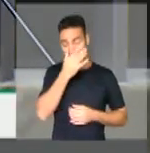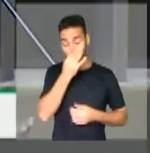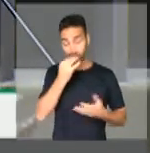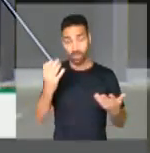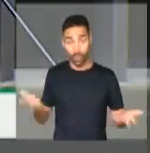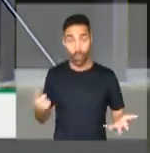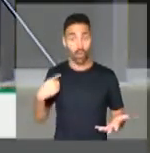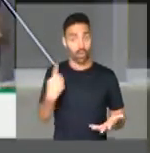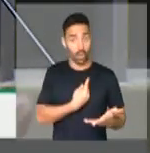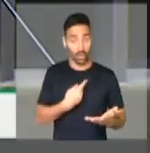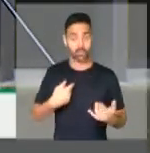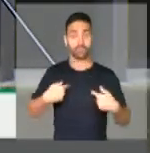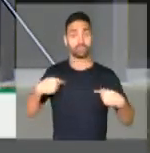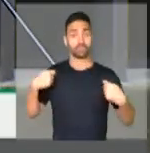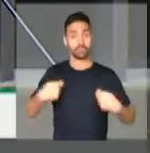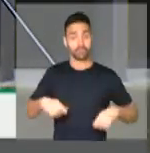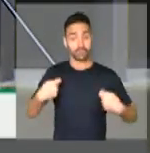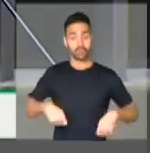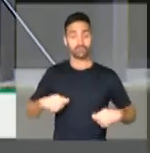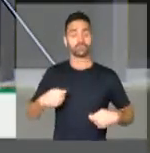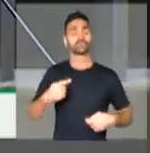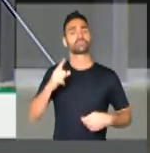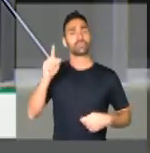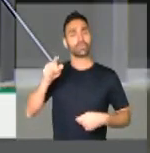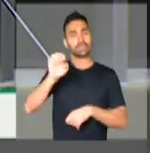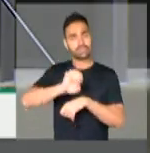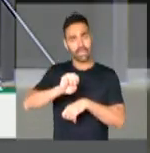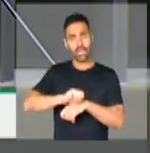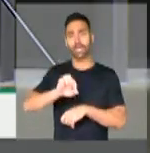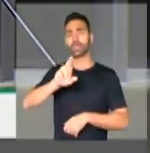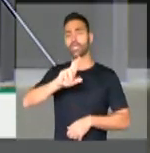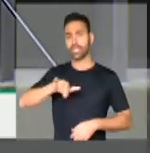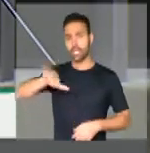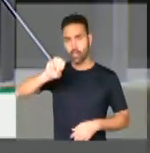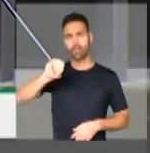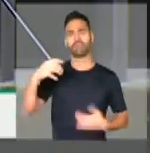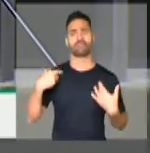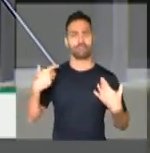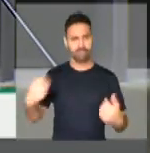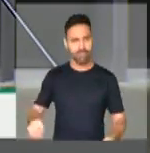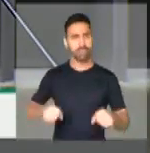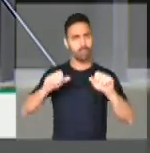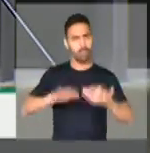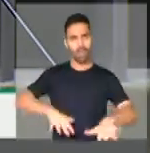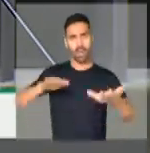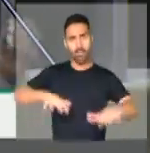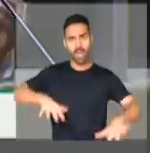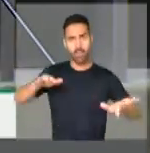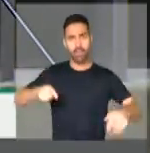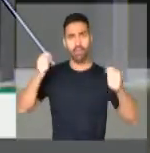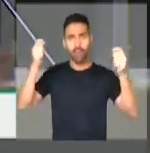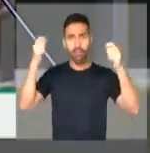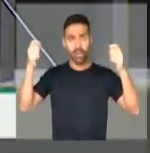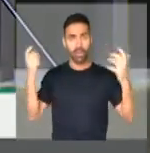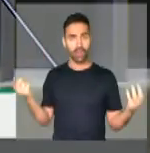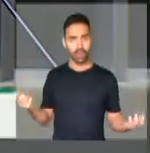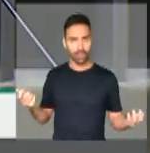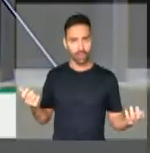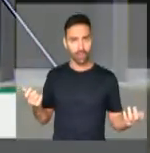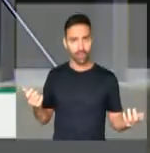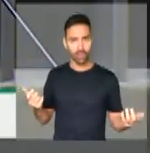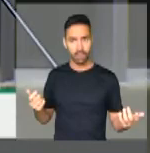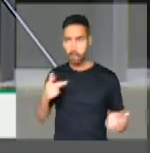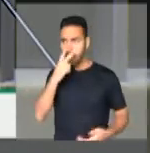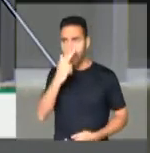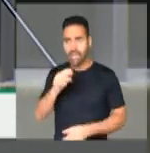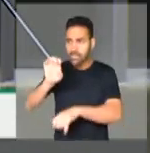nós precisamos, e estamos fazendo no estado do Rio de Janeiro, uma grande mobilização, porque o direito de matar